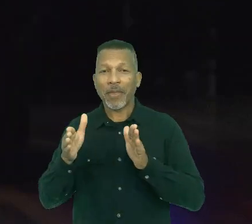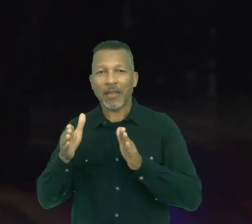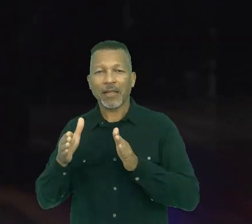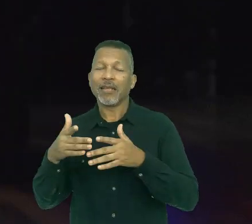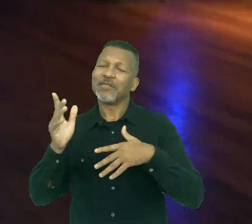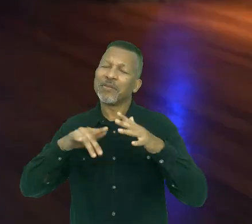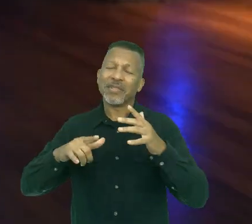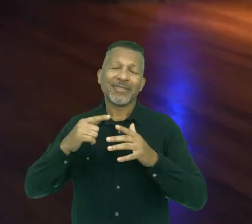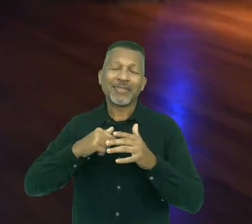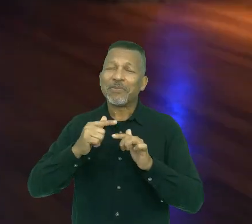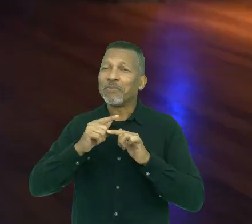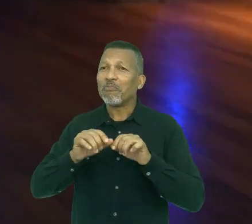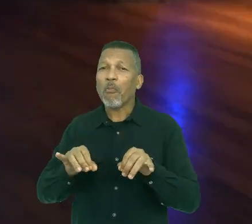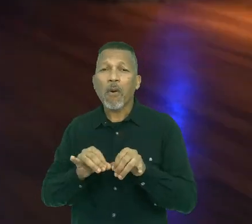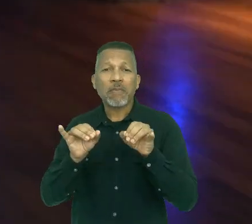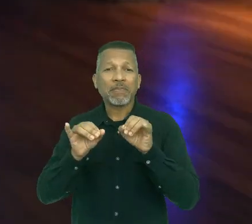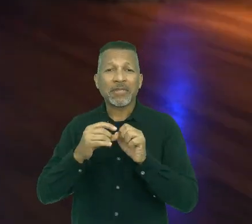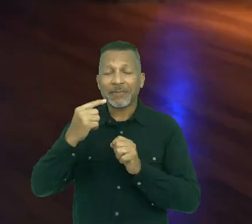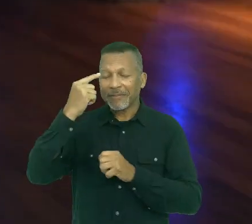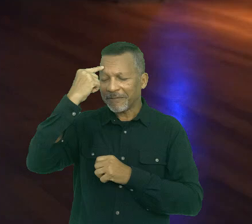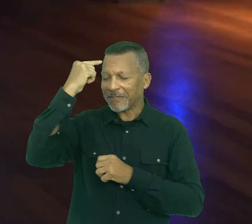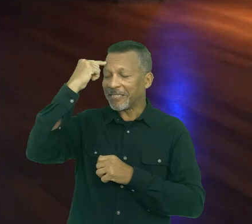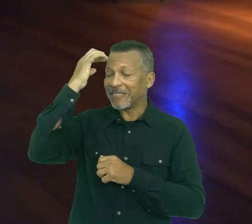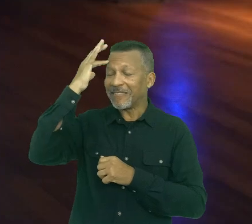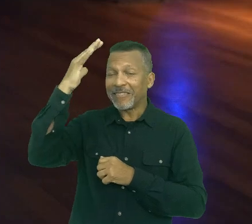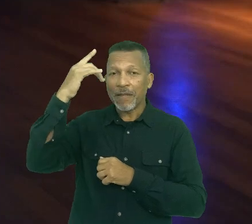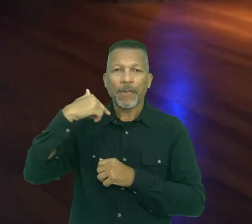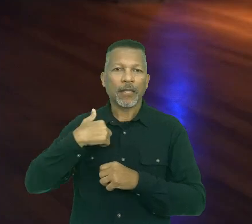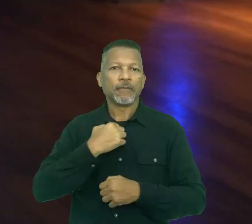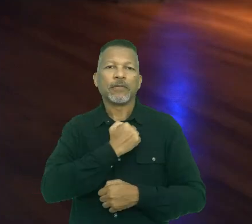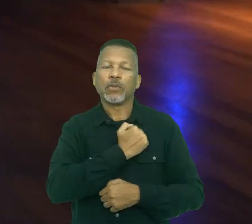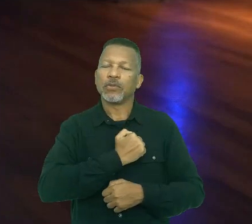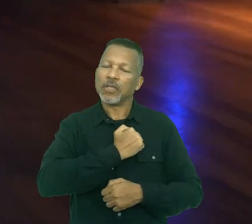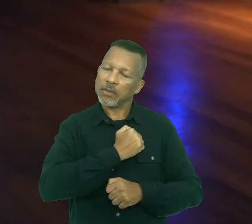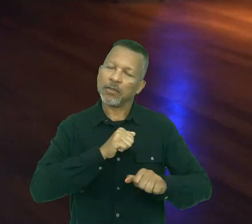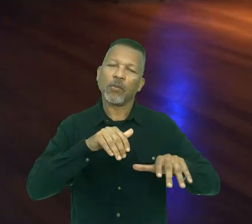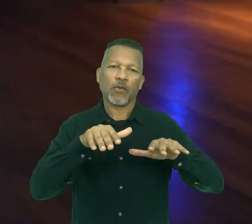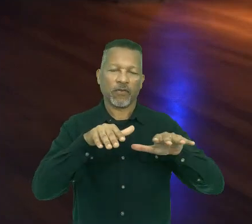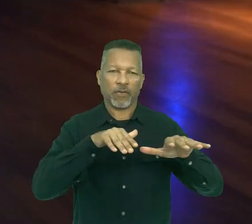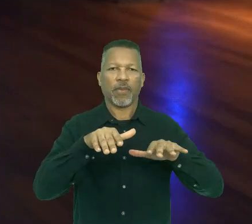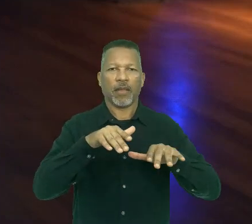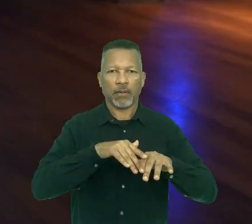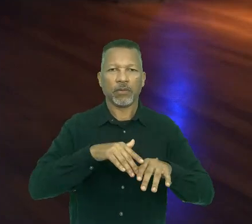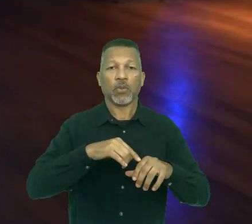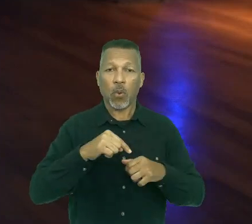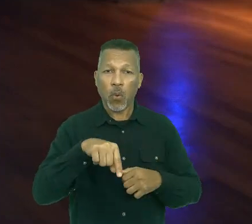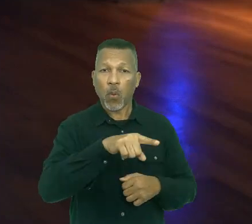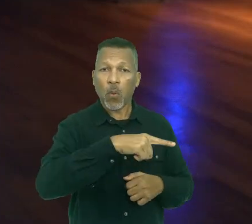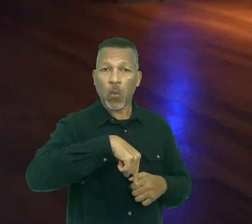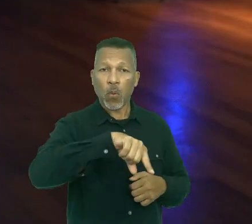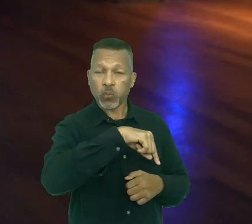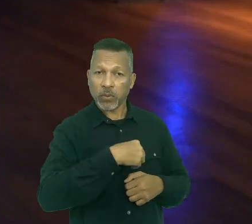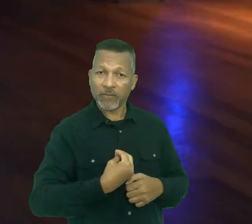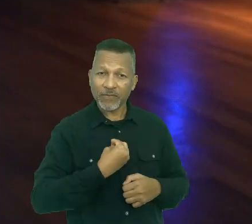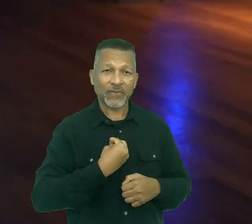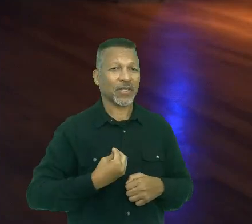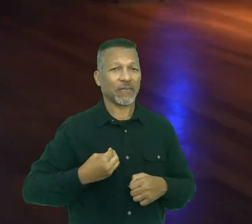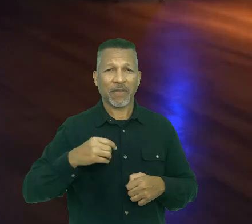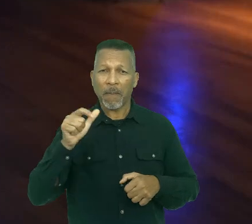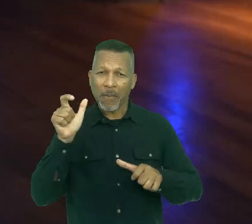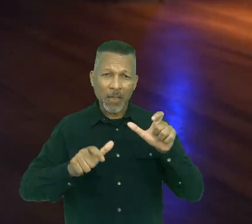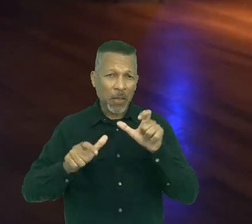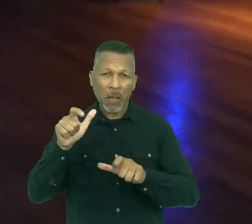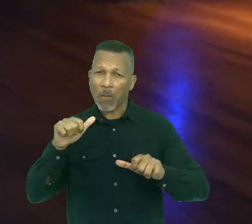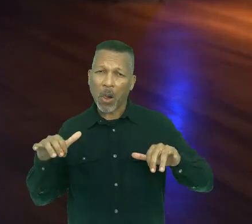da minha cabeça, mas eu tenho muita saudade disso, desse movimento do Roda Viva, que era muita gente, que as pessoas,